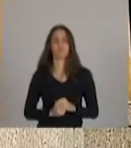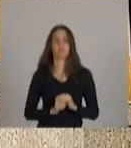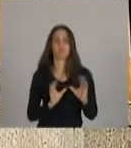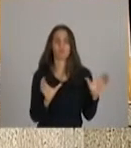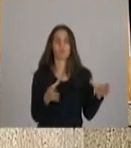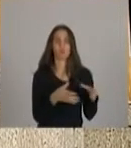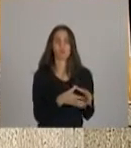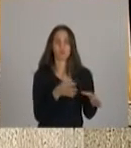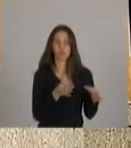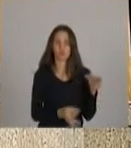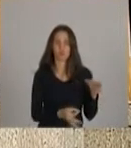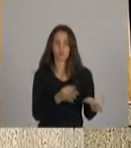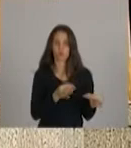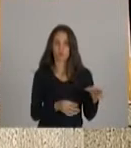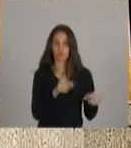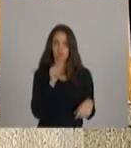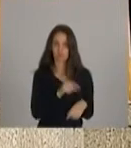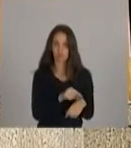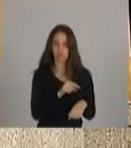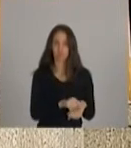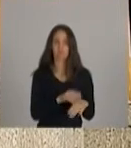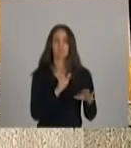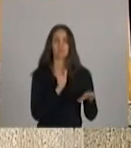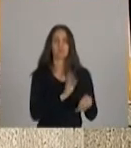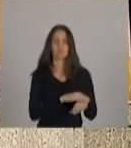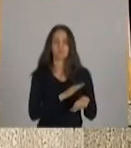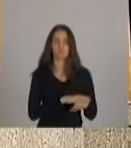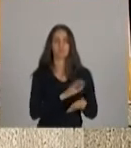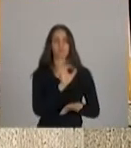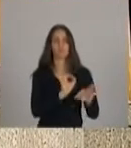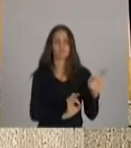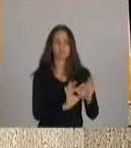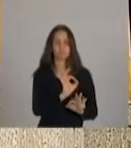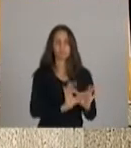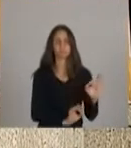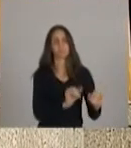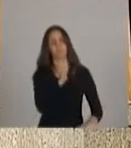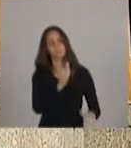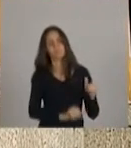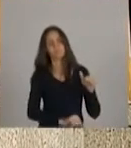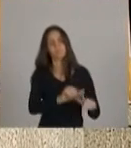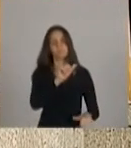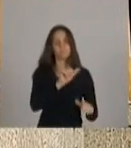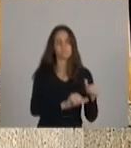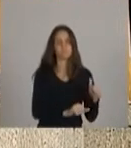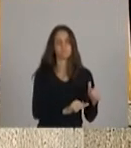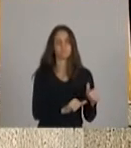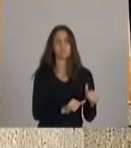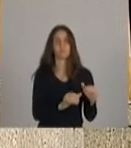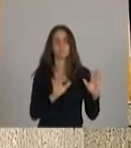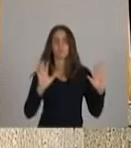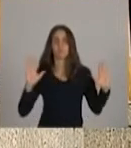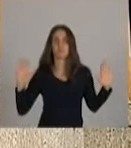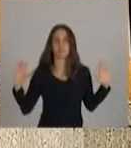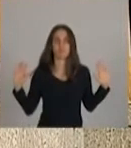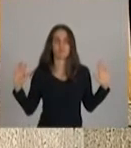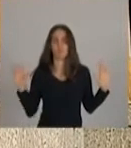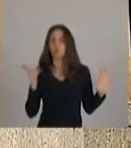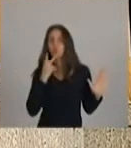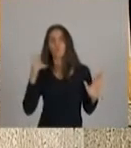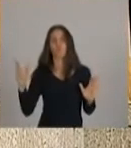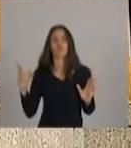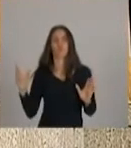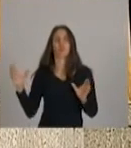de justiça, ela faz uma deliberação inicial, eu não estou aqui entrando no mérito de procuradoria ou